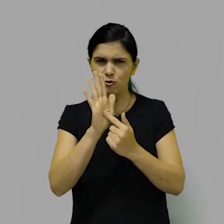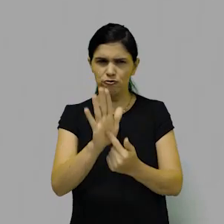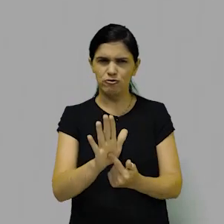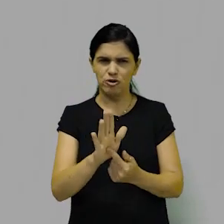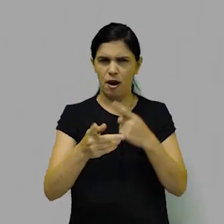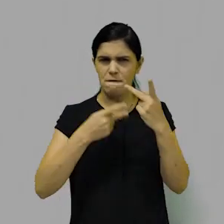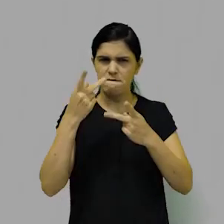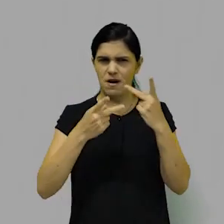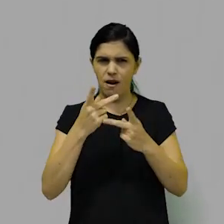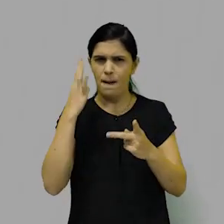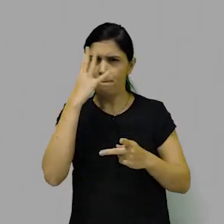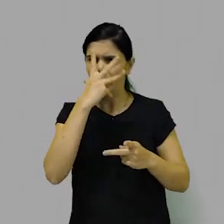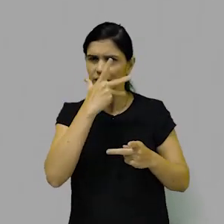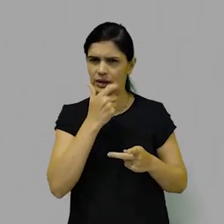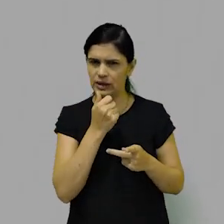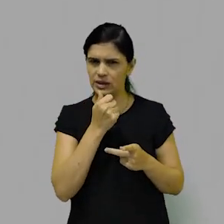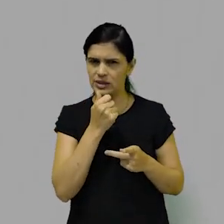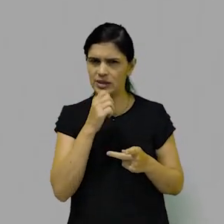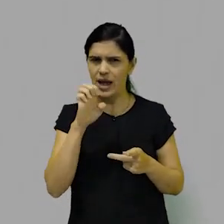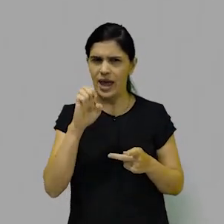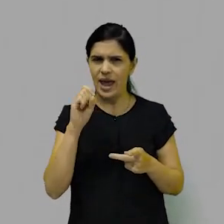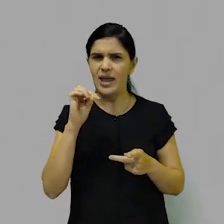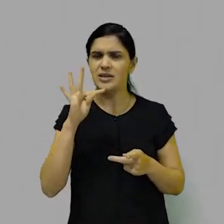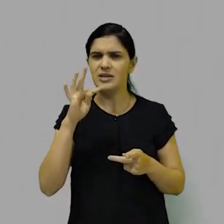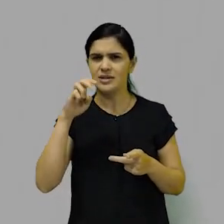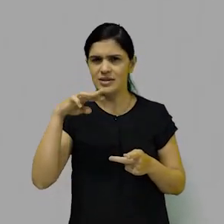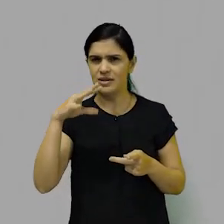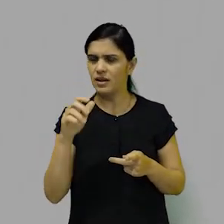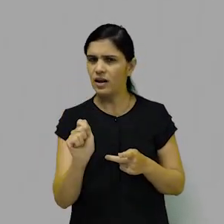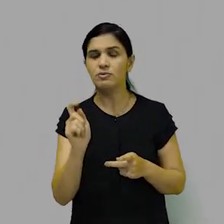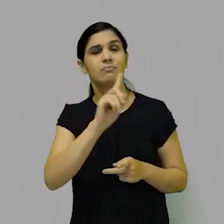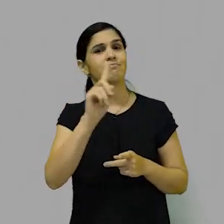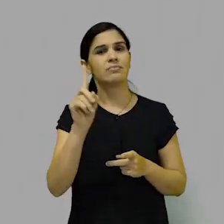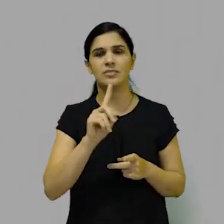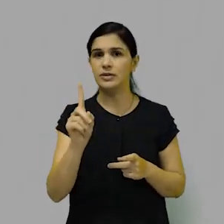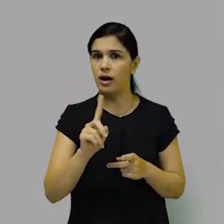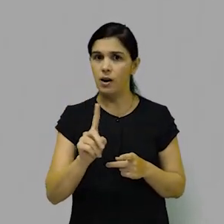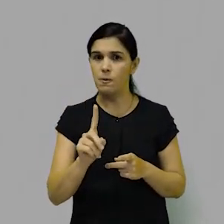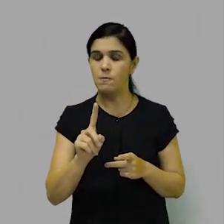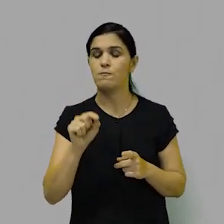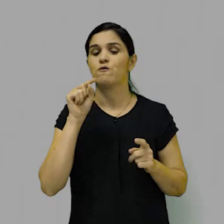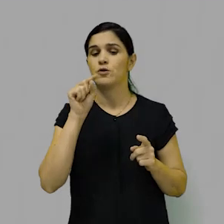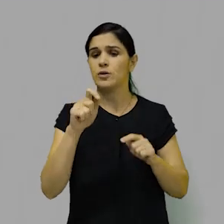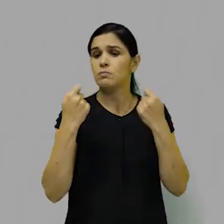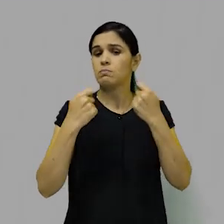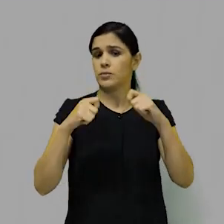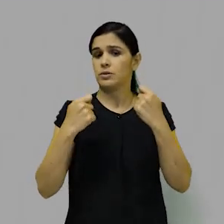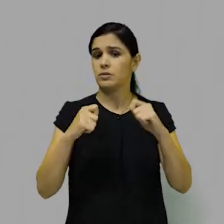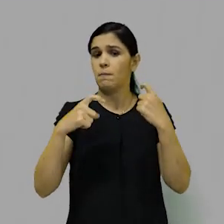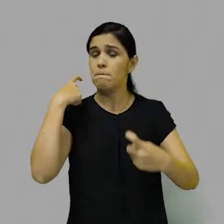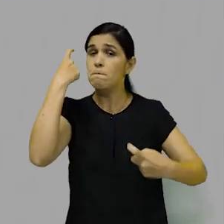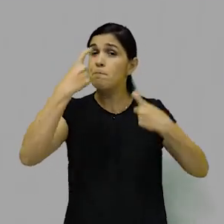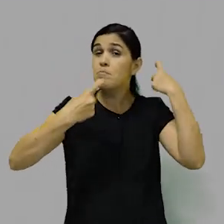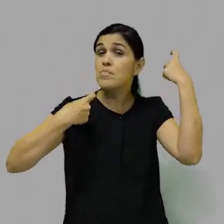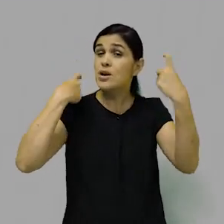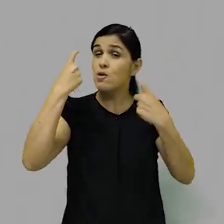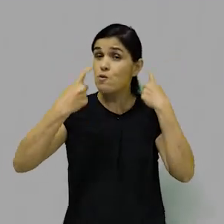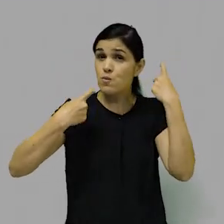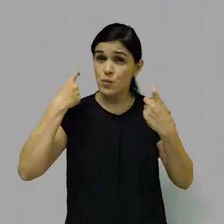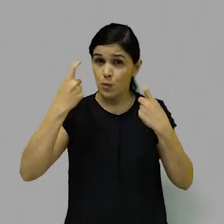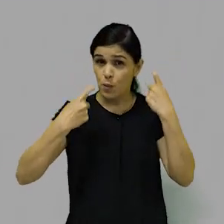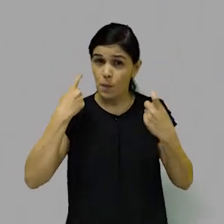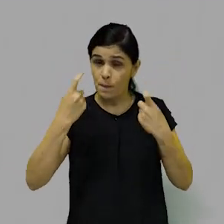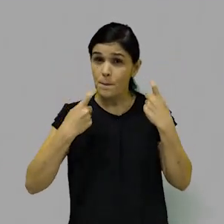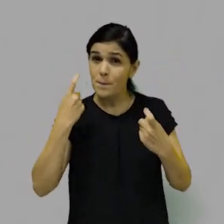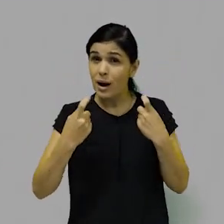estética? Não. Então, eu quero que vocês tenham essa preocupação inicial, essa preocupação seja